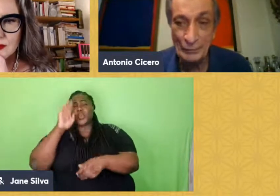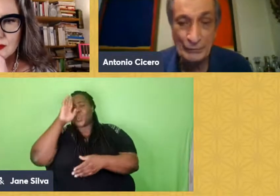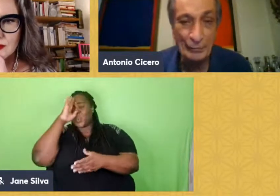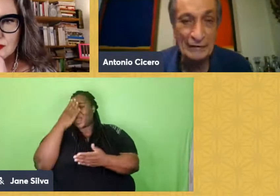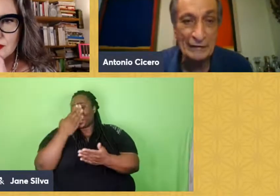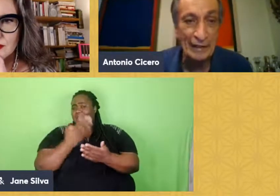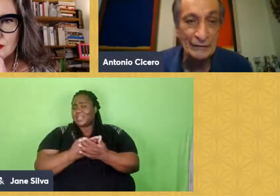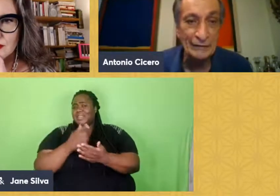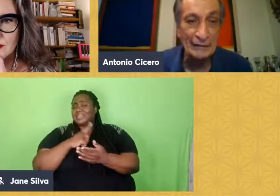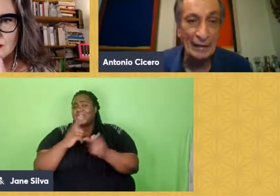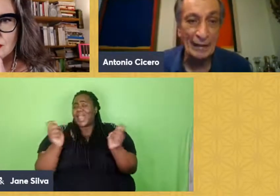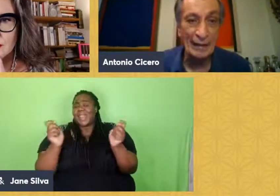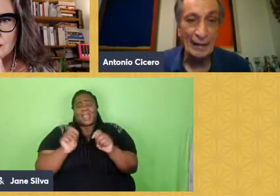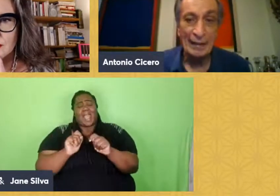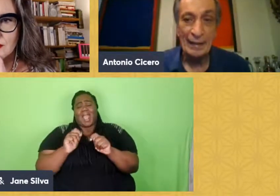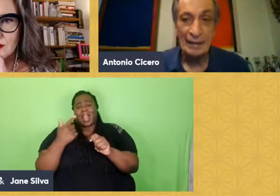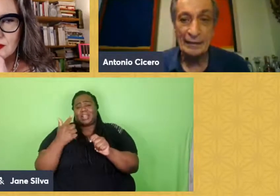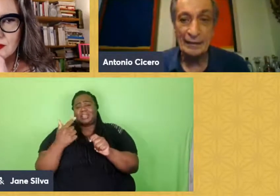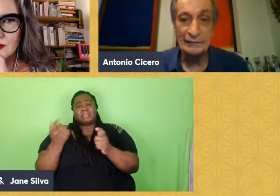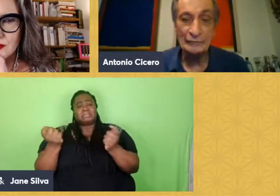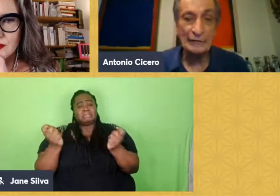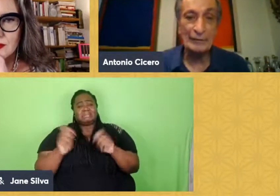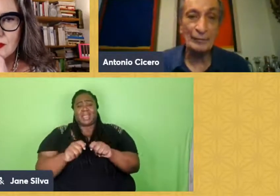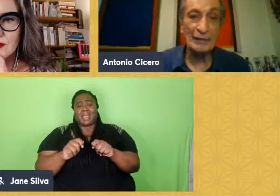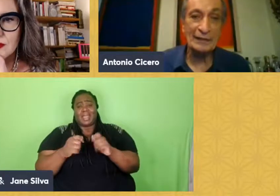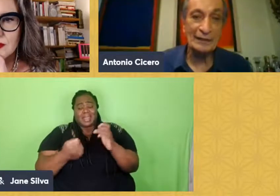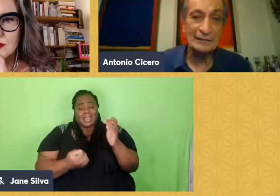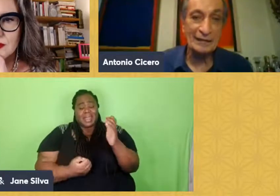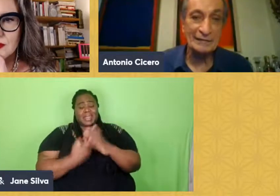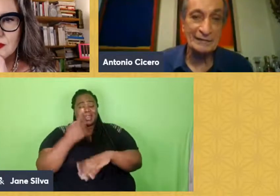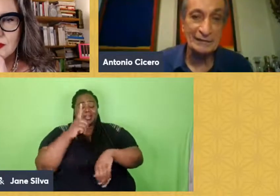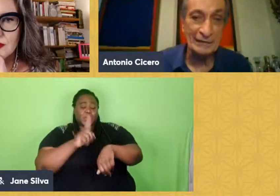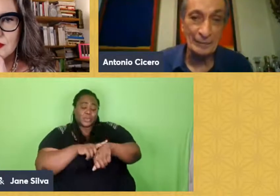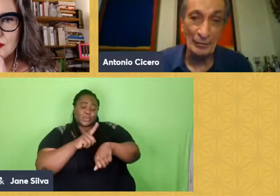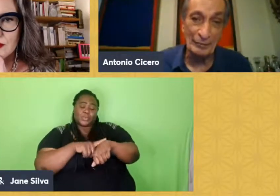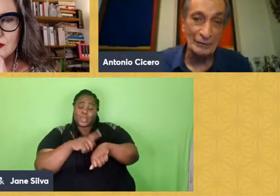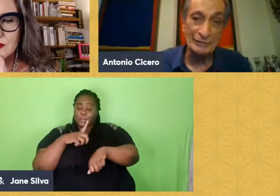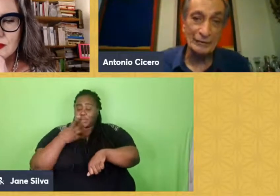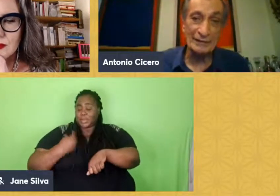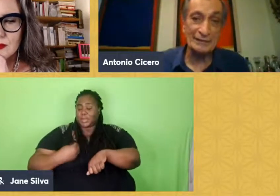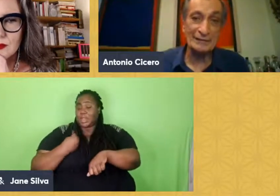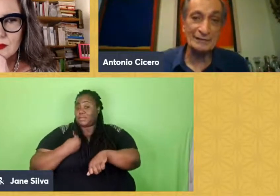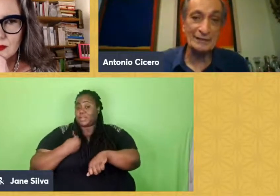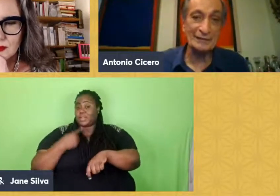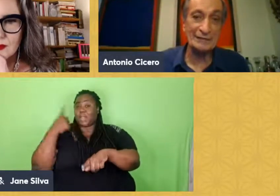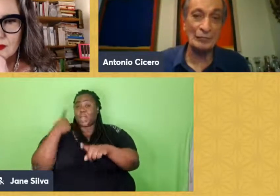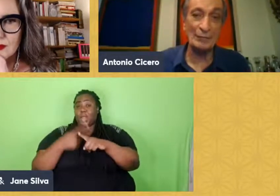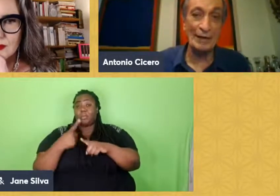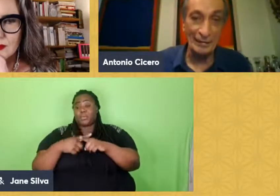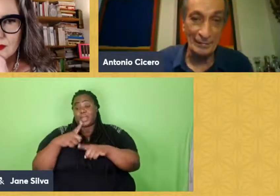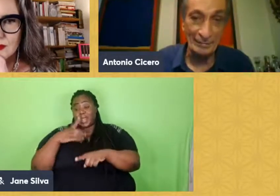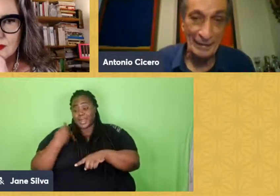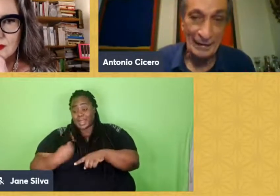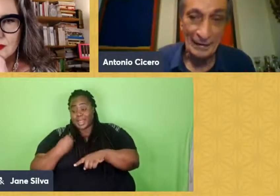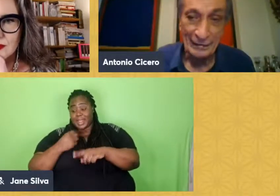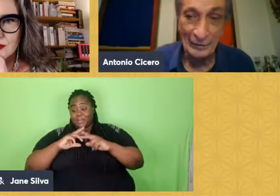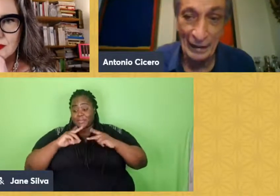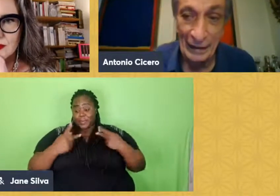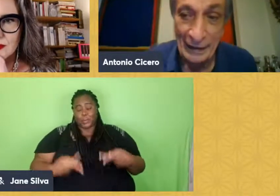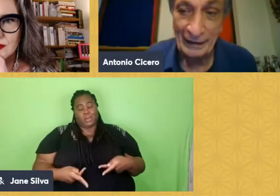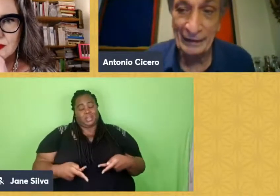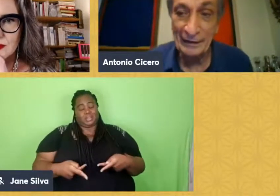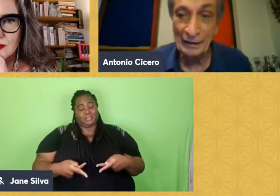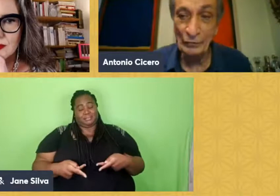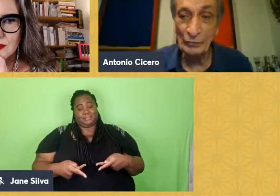essa possibilidade da criação da temporalidade da existência, pelo menos não da existência humana,